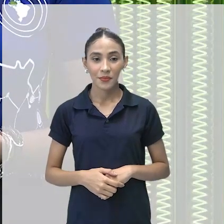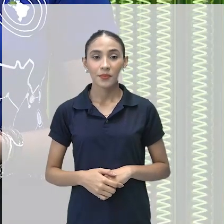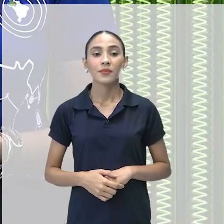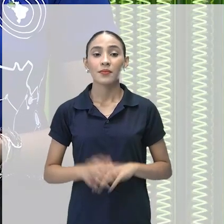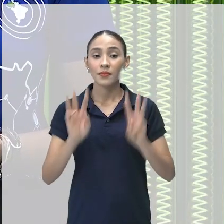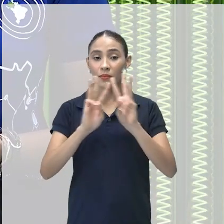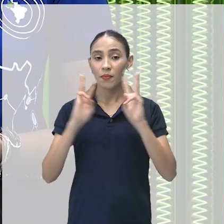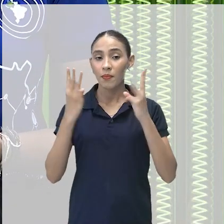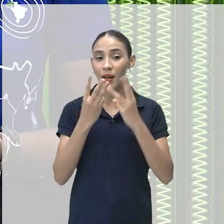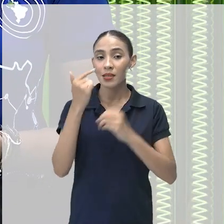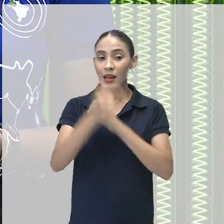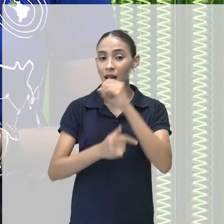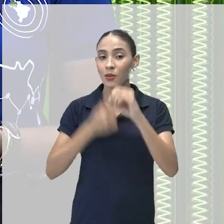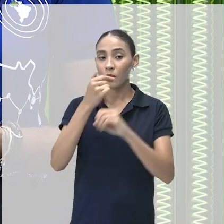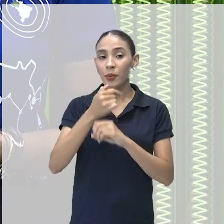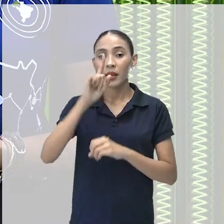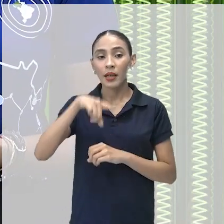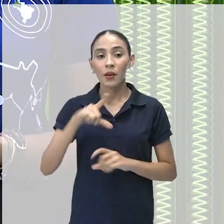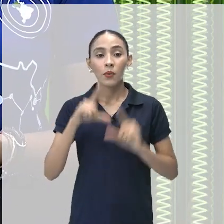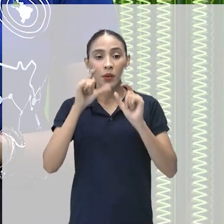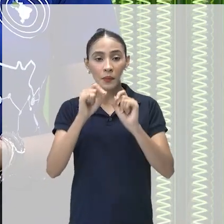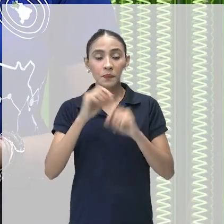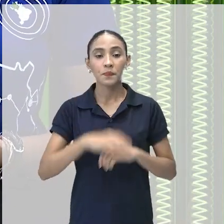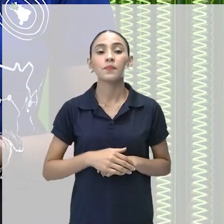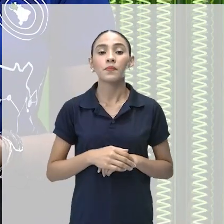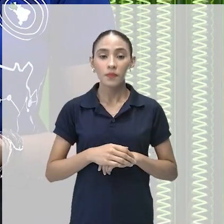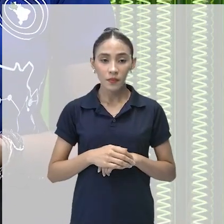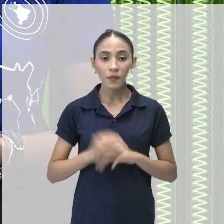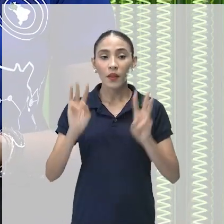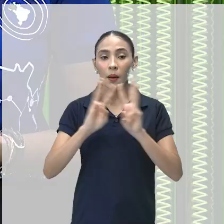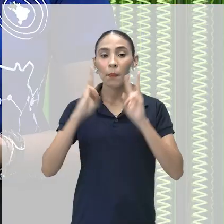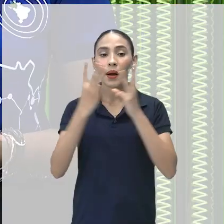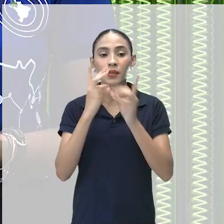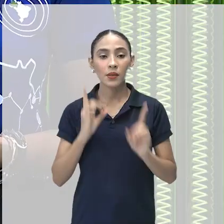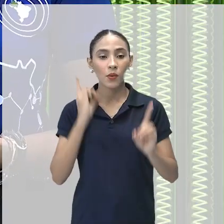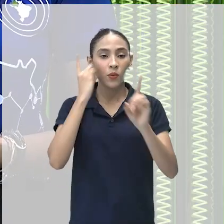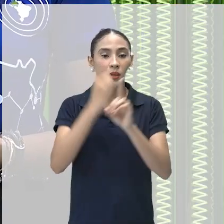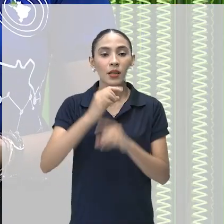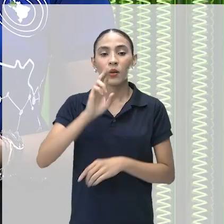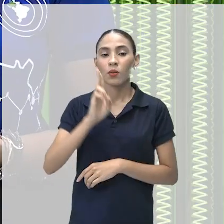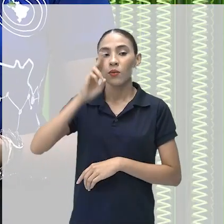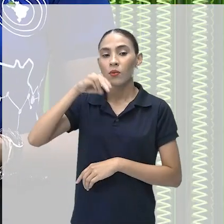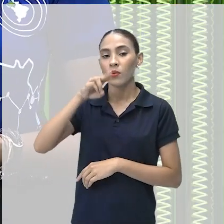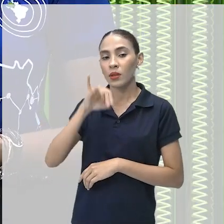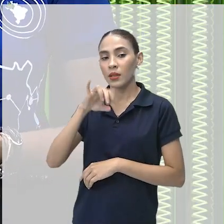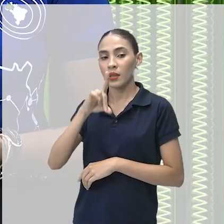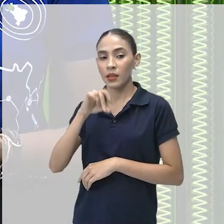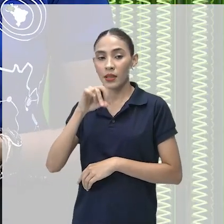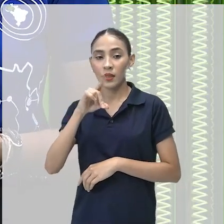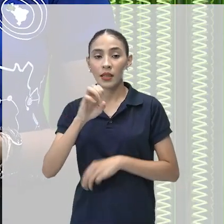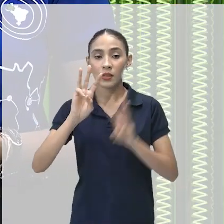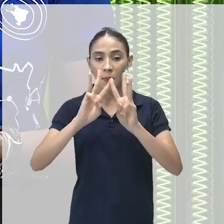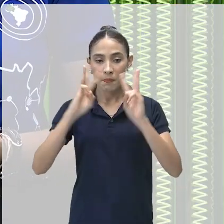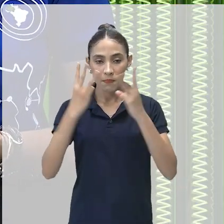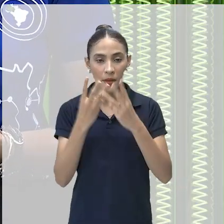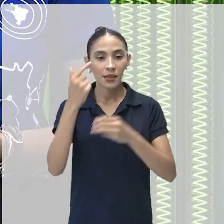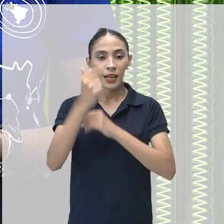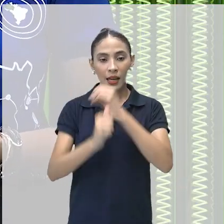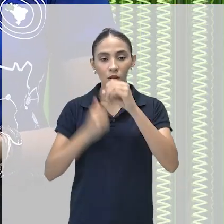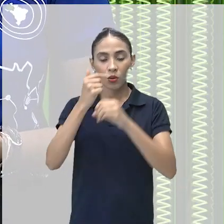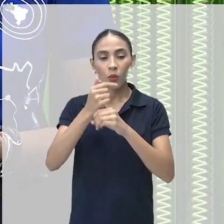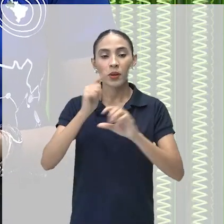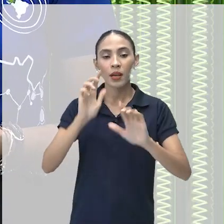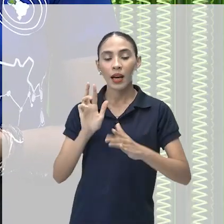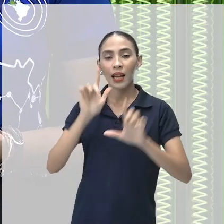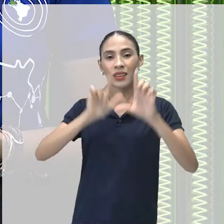A massa atômica, ela é a sua massa determinada em unidades de massa atômica, que são representados pelo